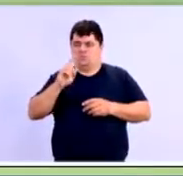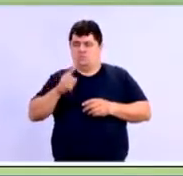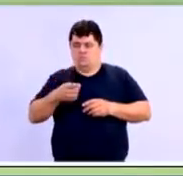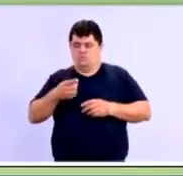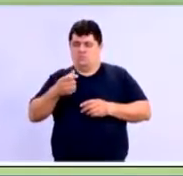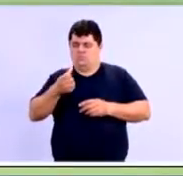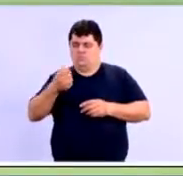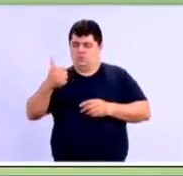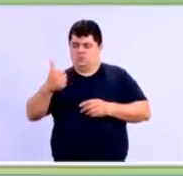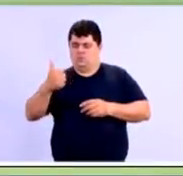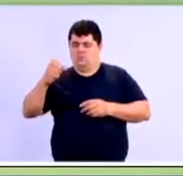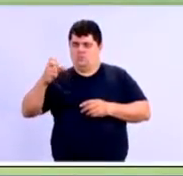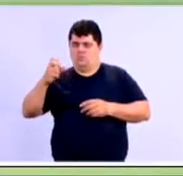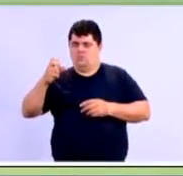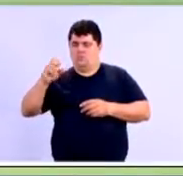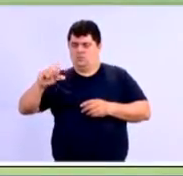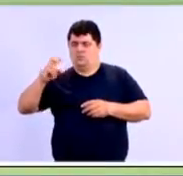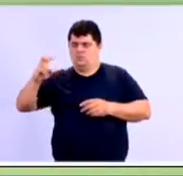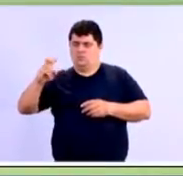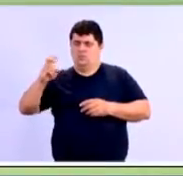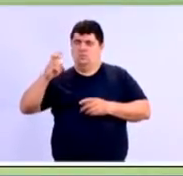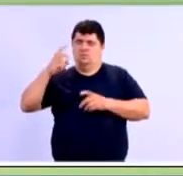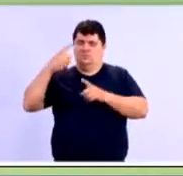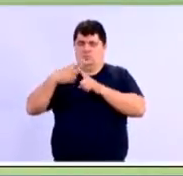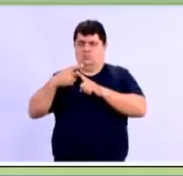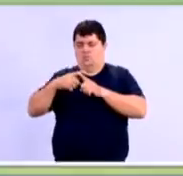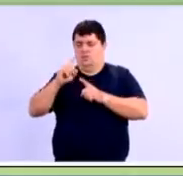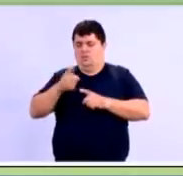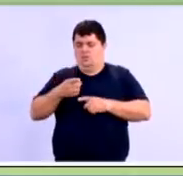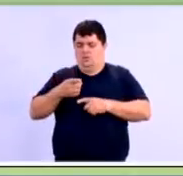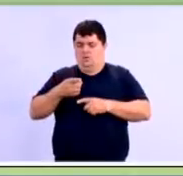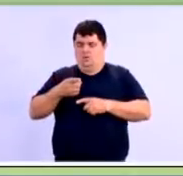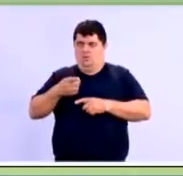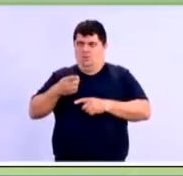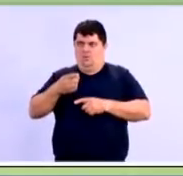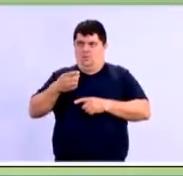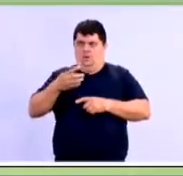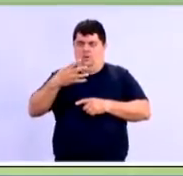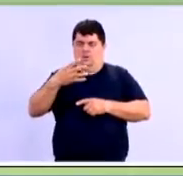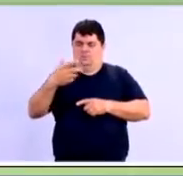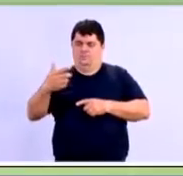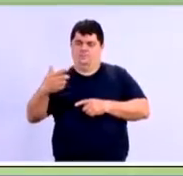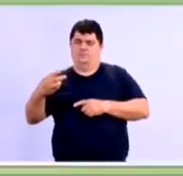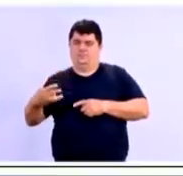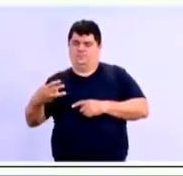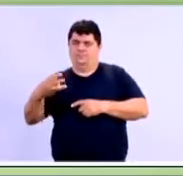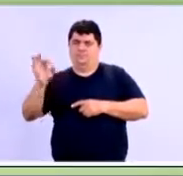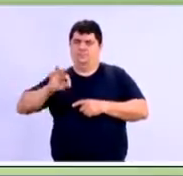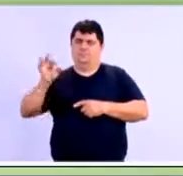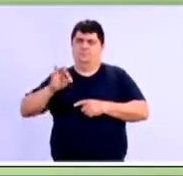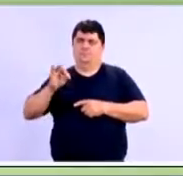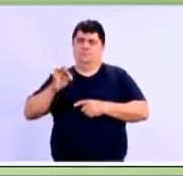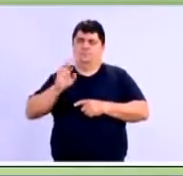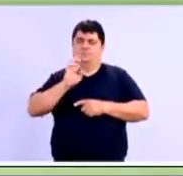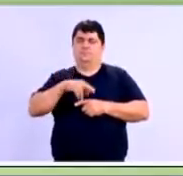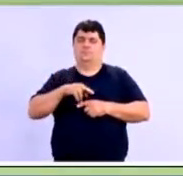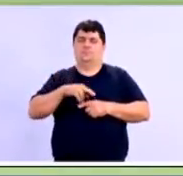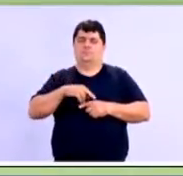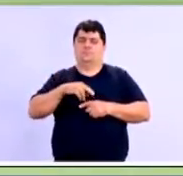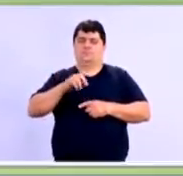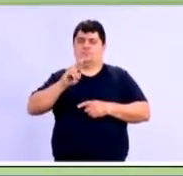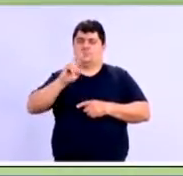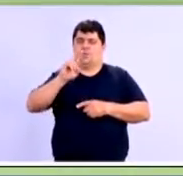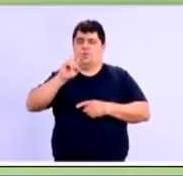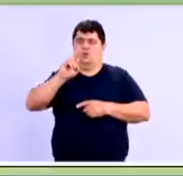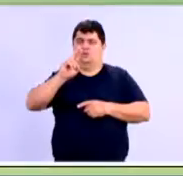1,6195 de vezes o retorno, a minha margem líquida, que é 1,43. Então, eu chego no quê? Olha, eu